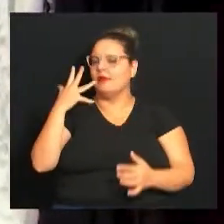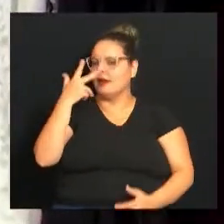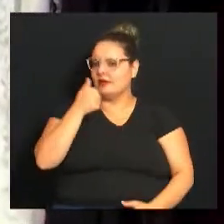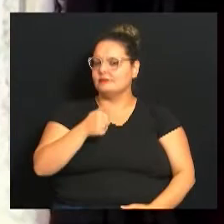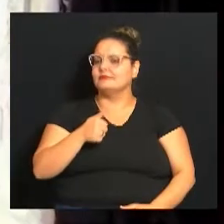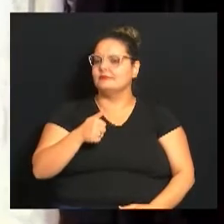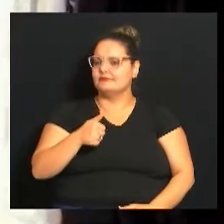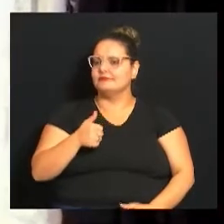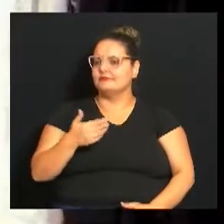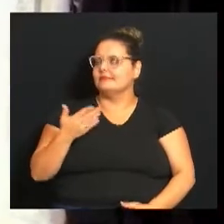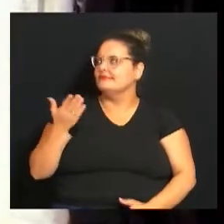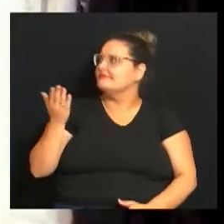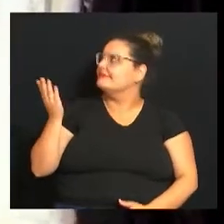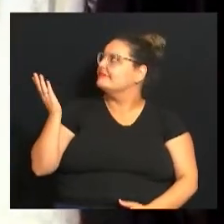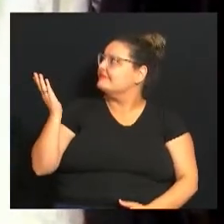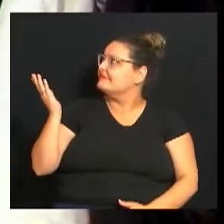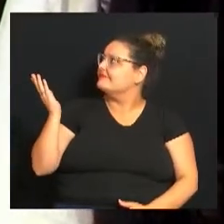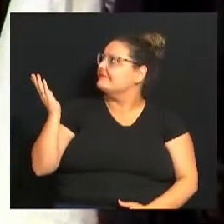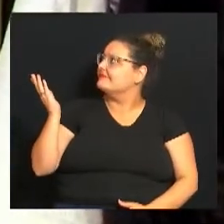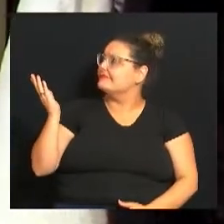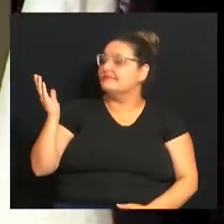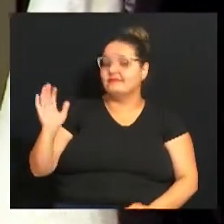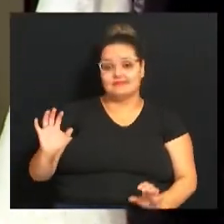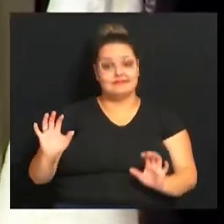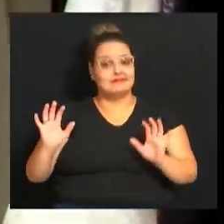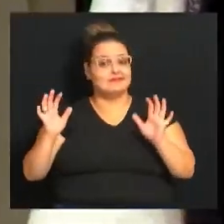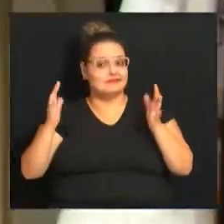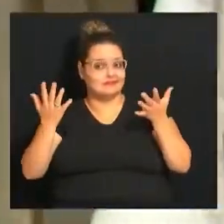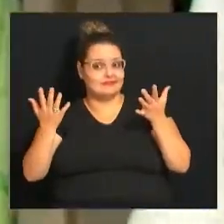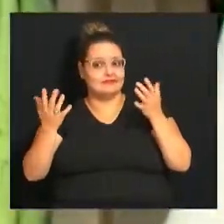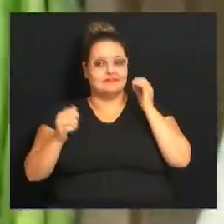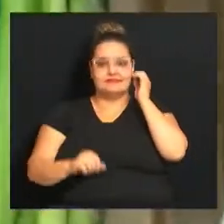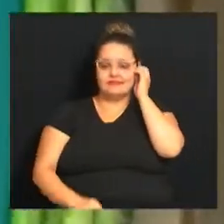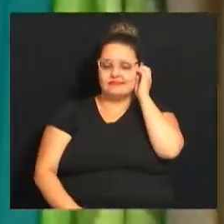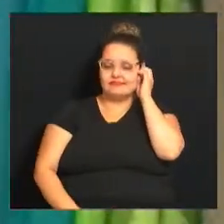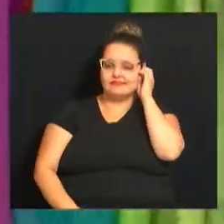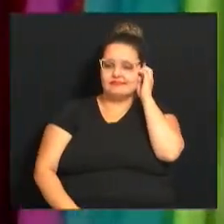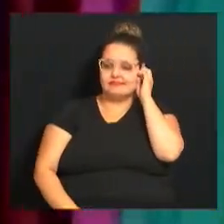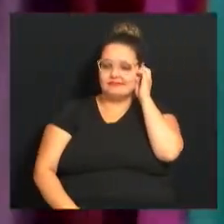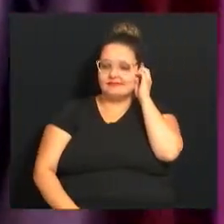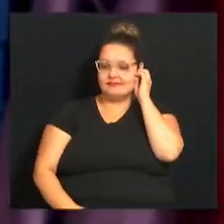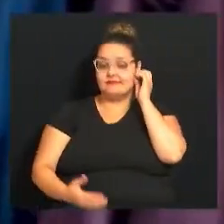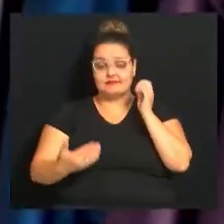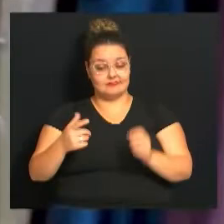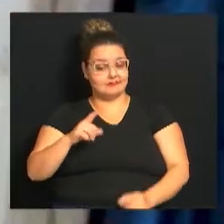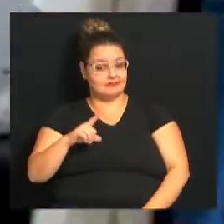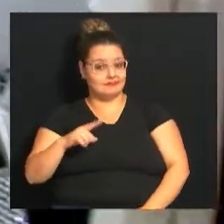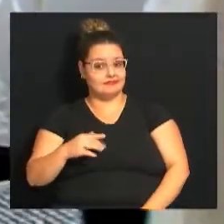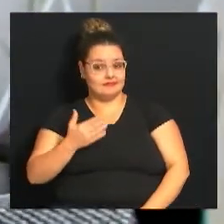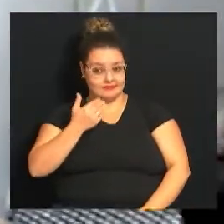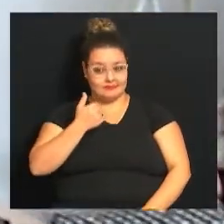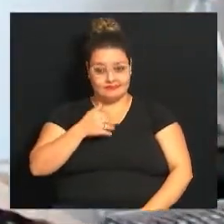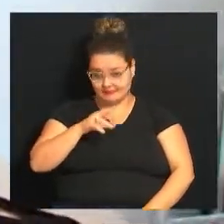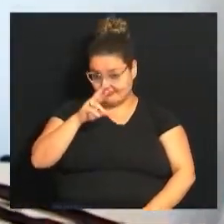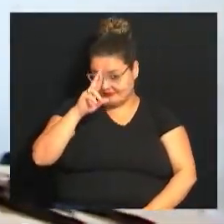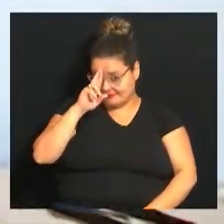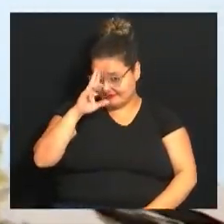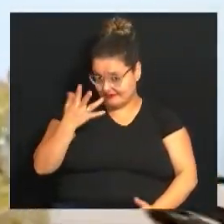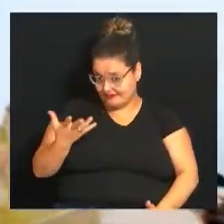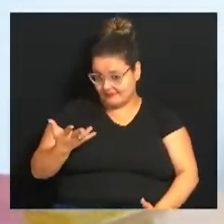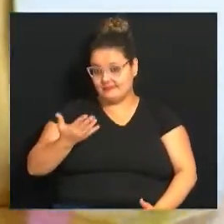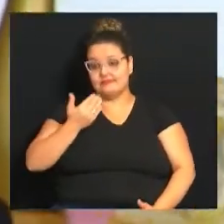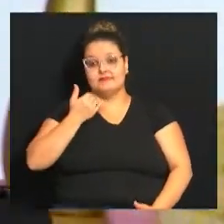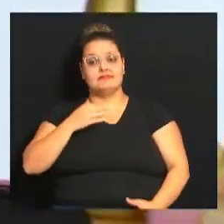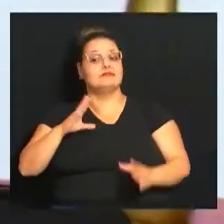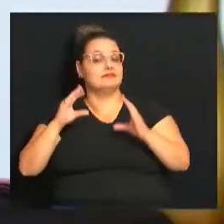são vestidos para festa, quando tem aquele jantar mais especial ou até um casamento.